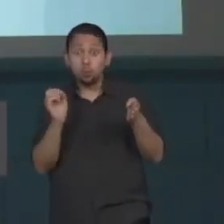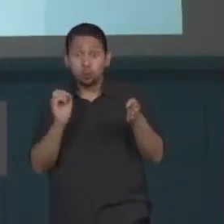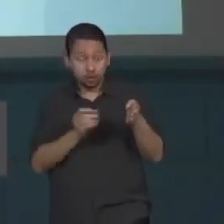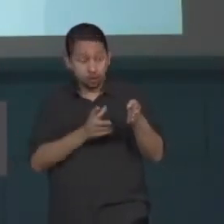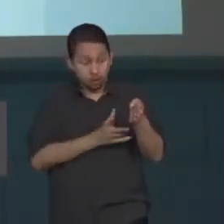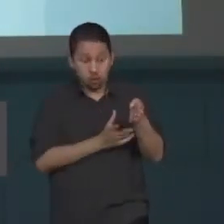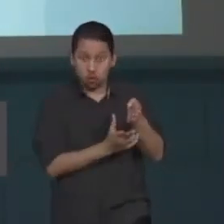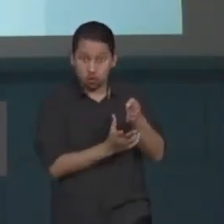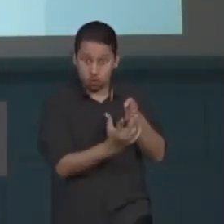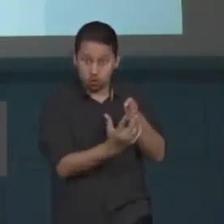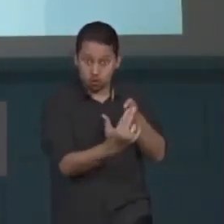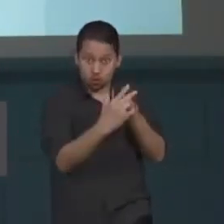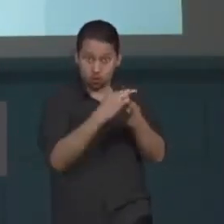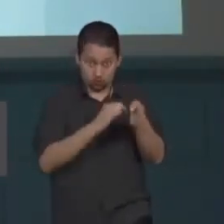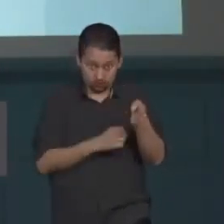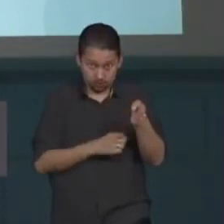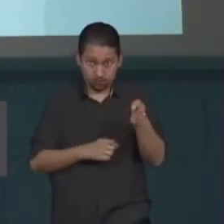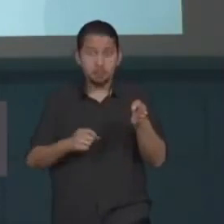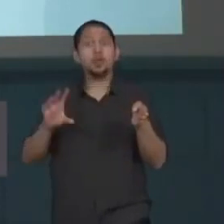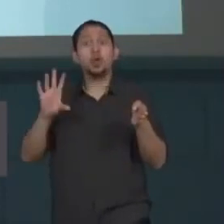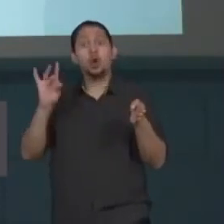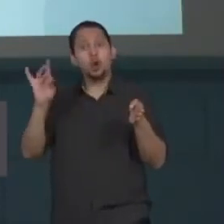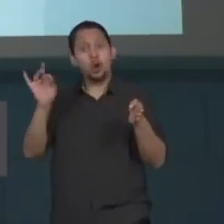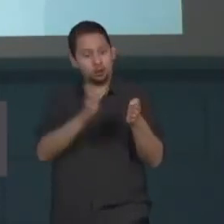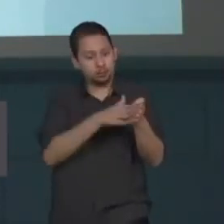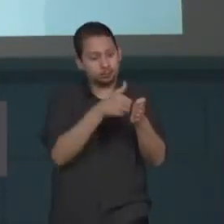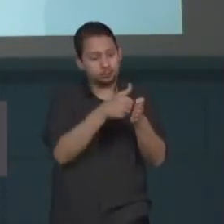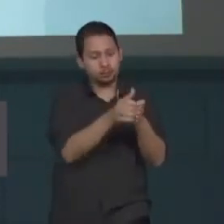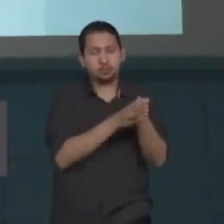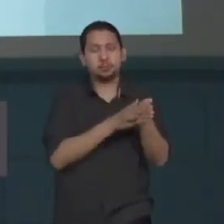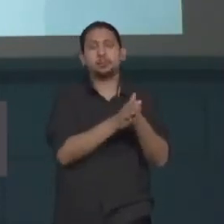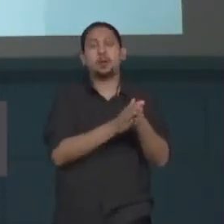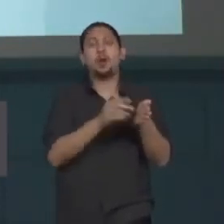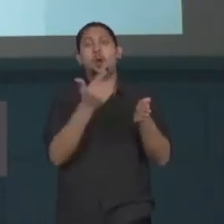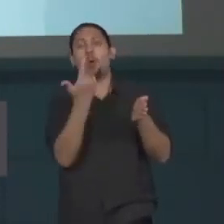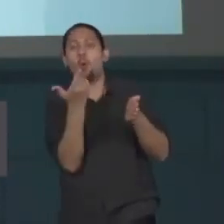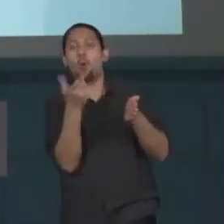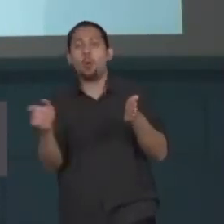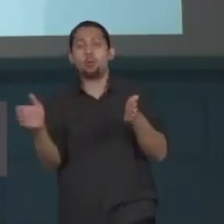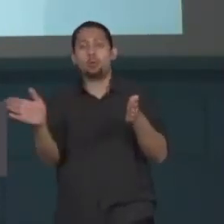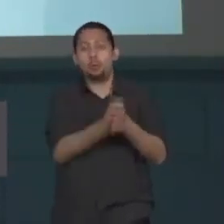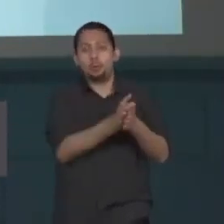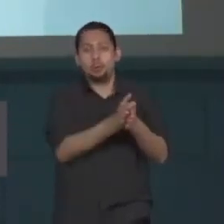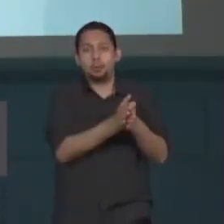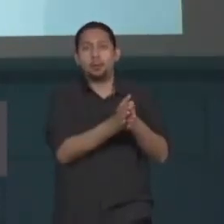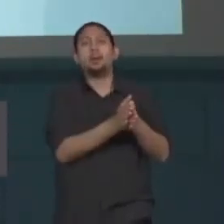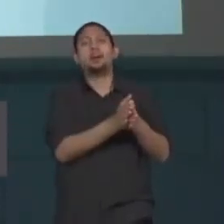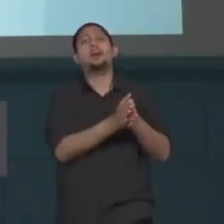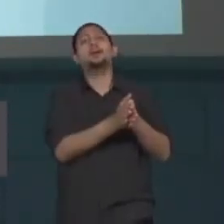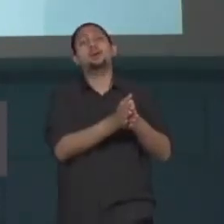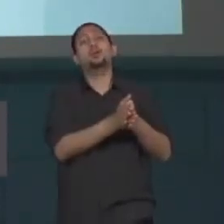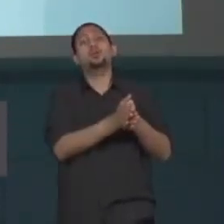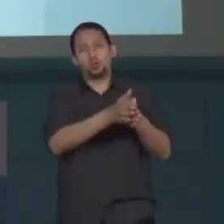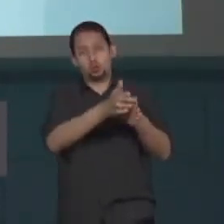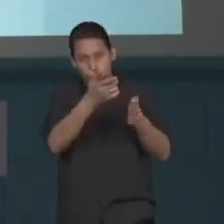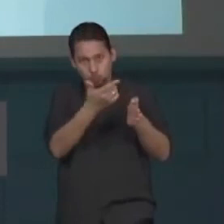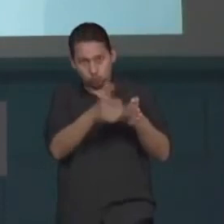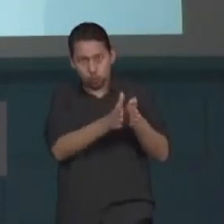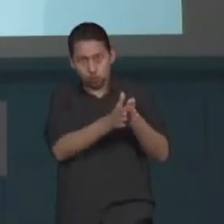ficar em duas camadas. Tudo bem? Daí ele vai ficar mais rígido e você vai